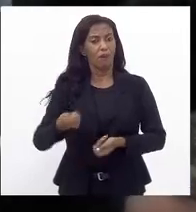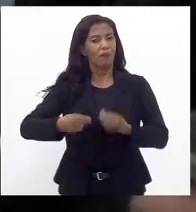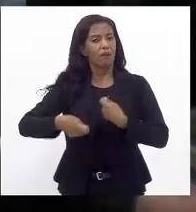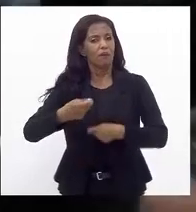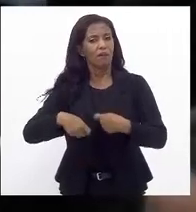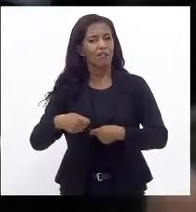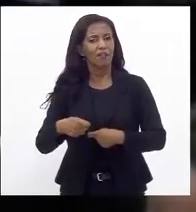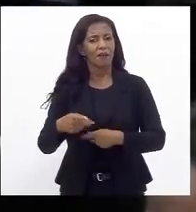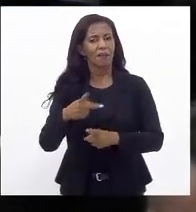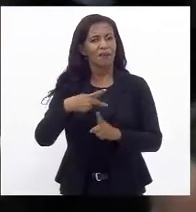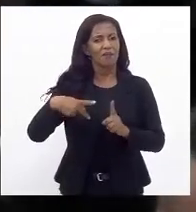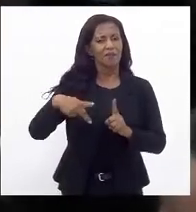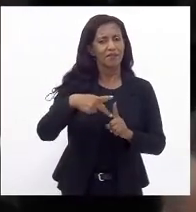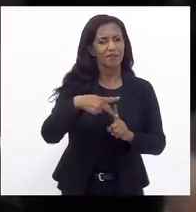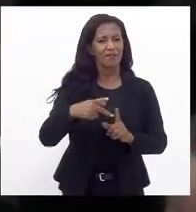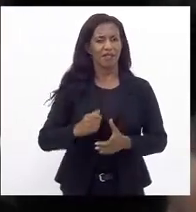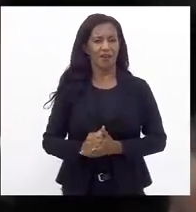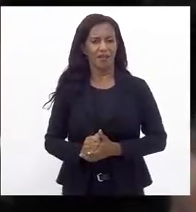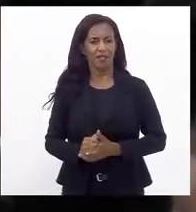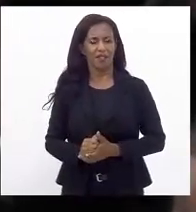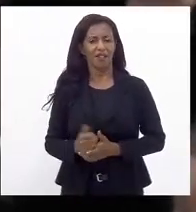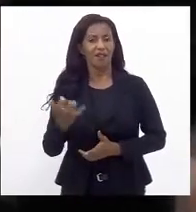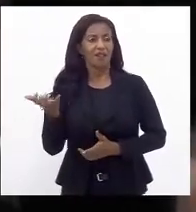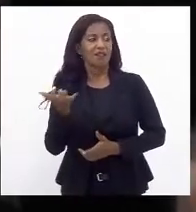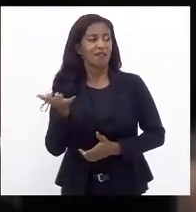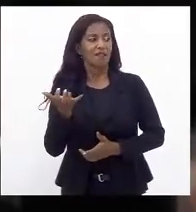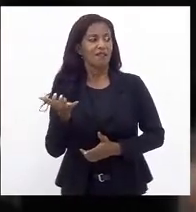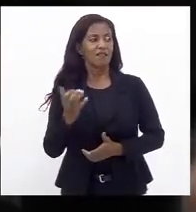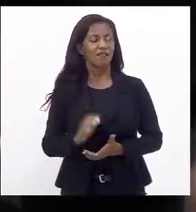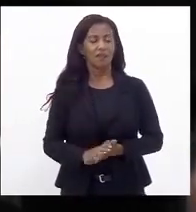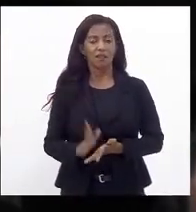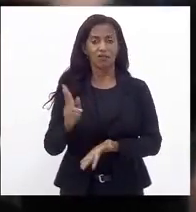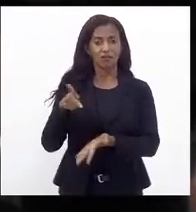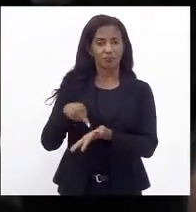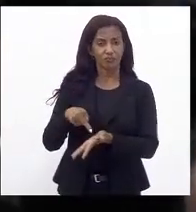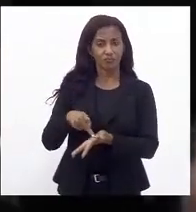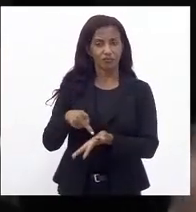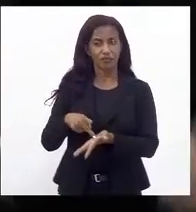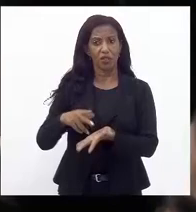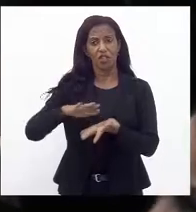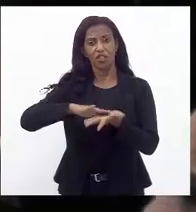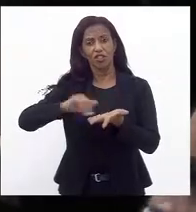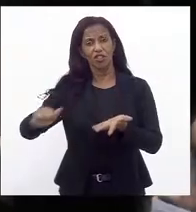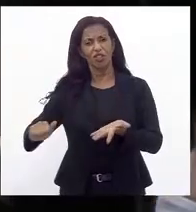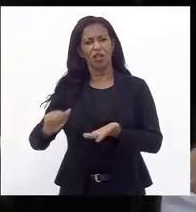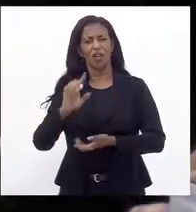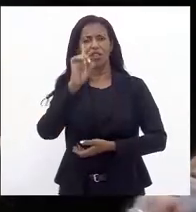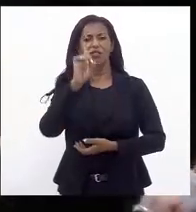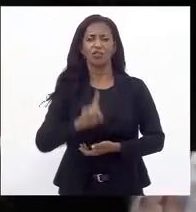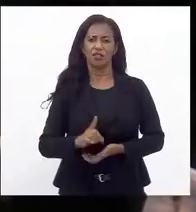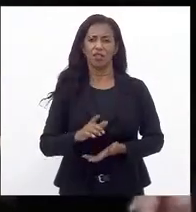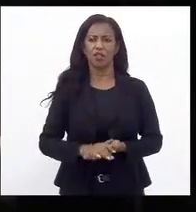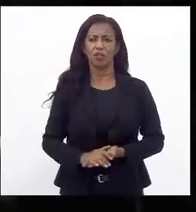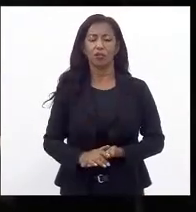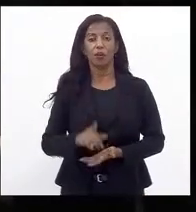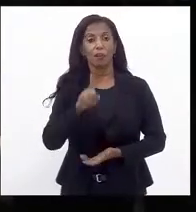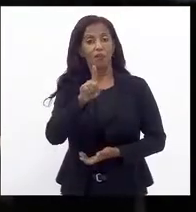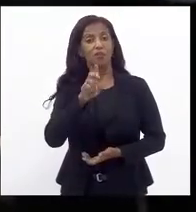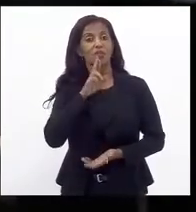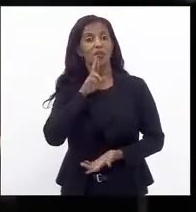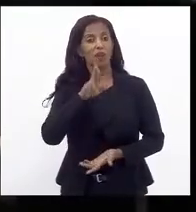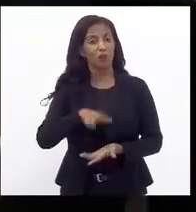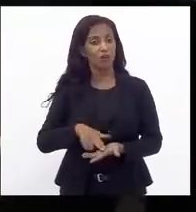administrativa previdenciária que pretende de fato o estilingue diversos direitos mas é um